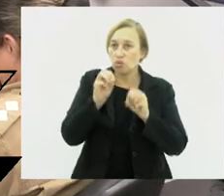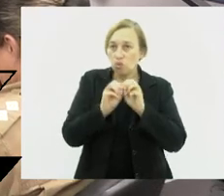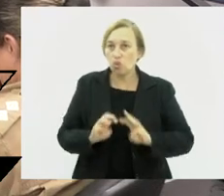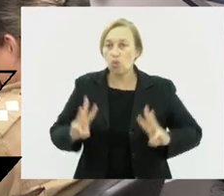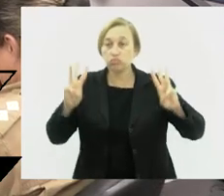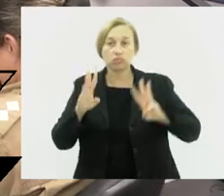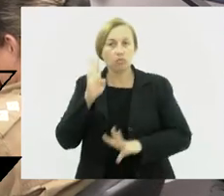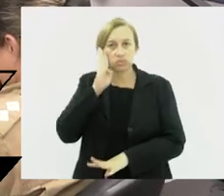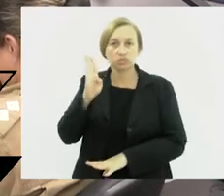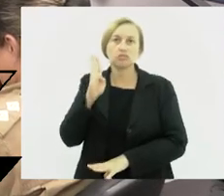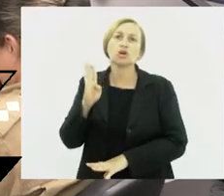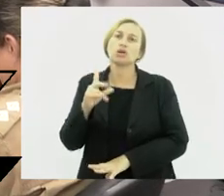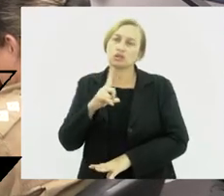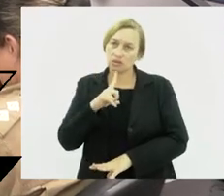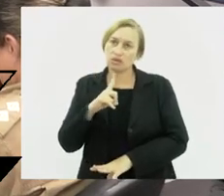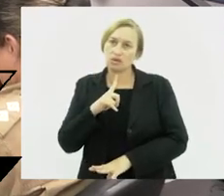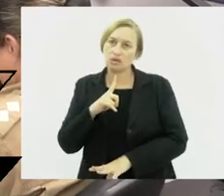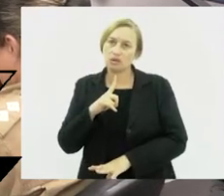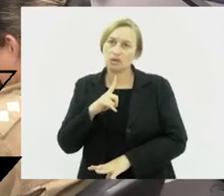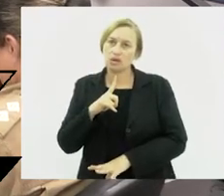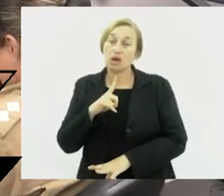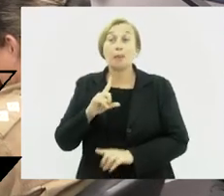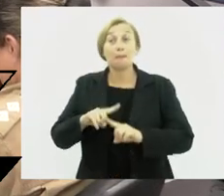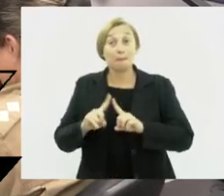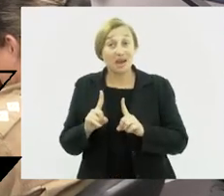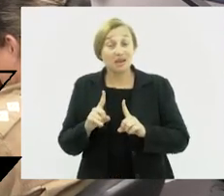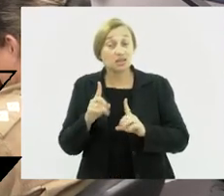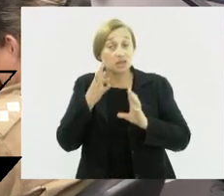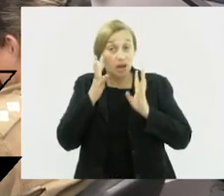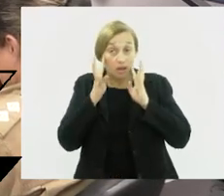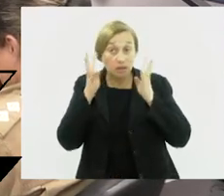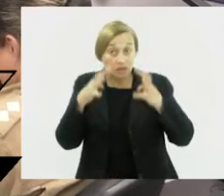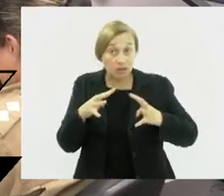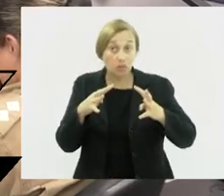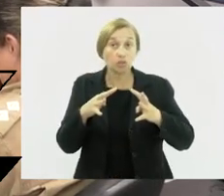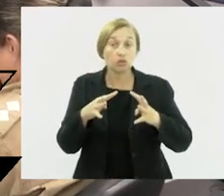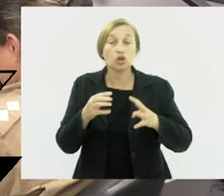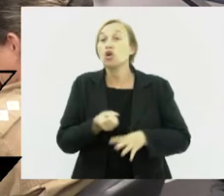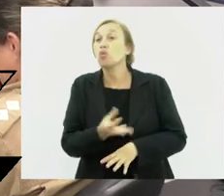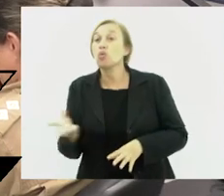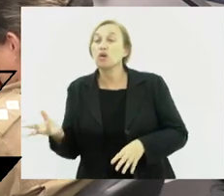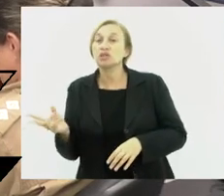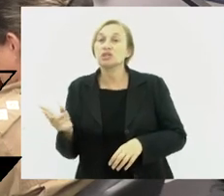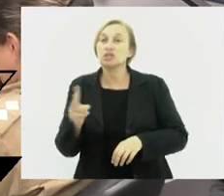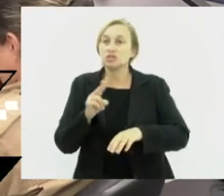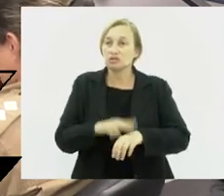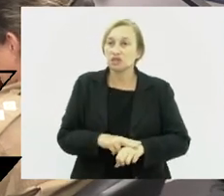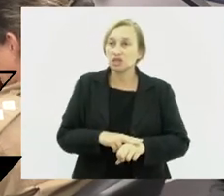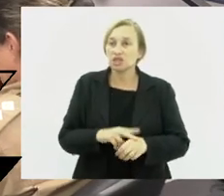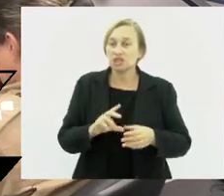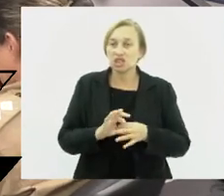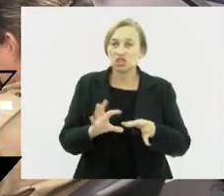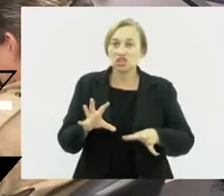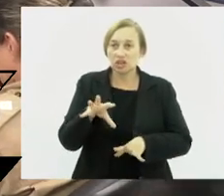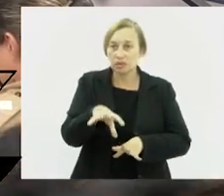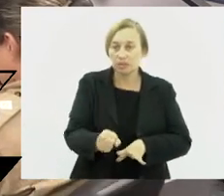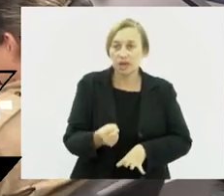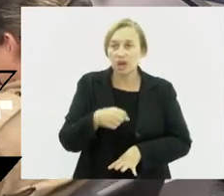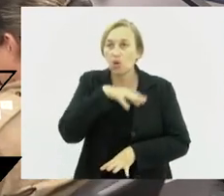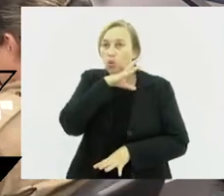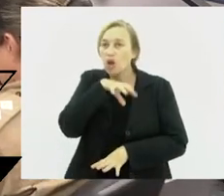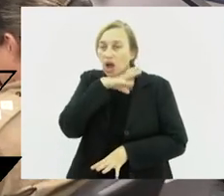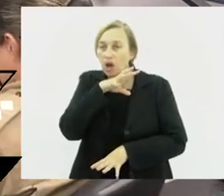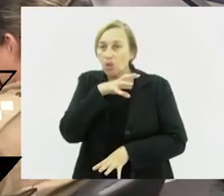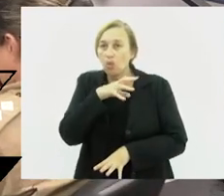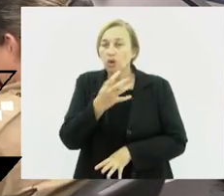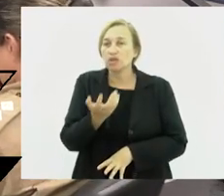É fundamental ter convênios com ONGs e abrigos, mas eu quero só chamar a atenção. Quantas vezes a gente deixava de pegar um cão ou pegava